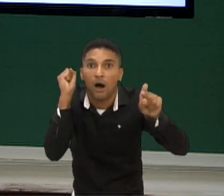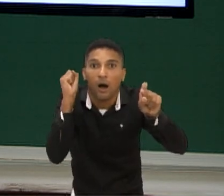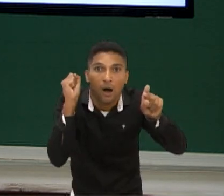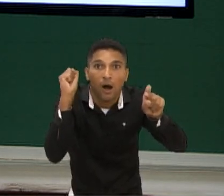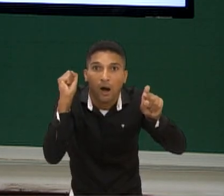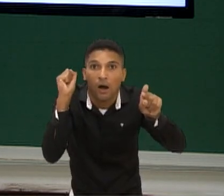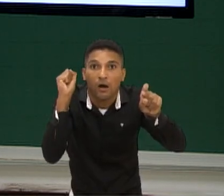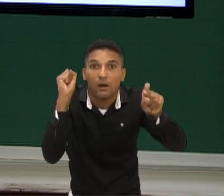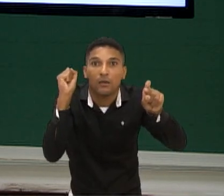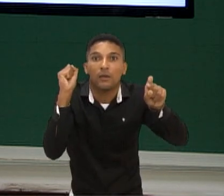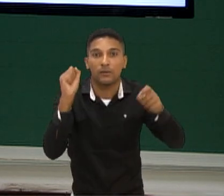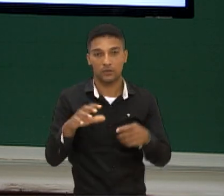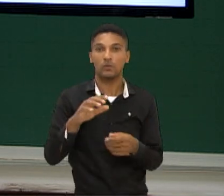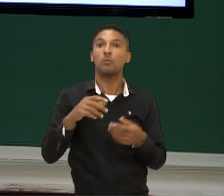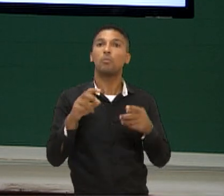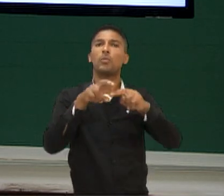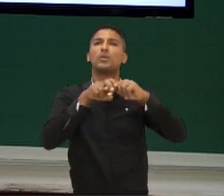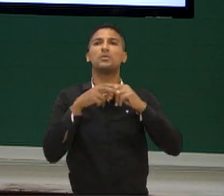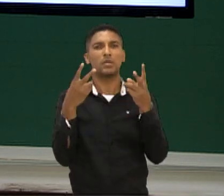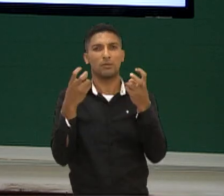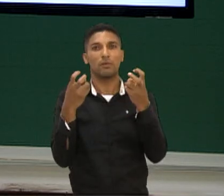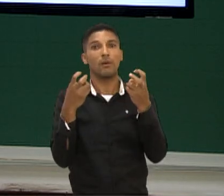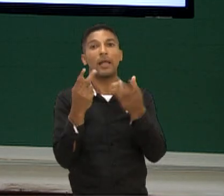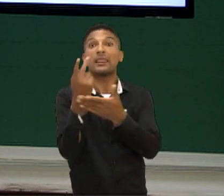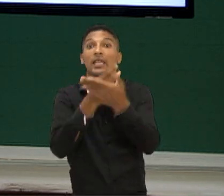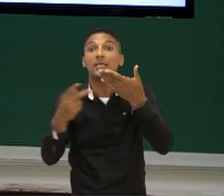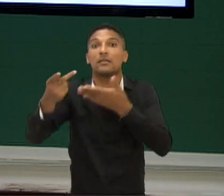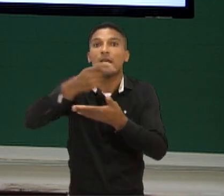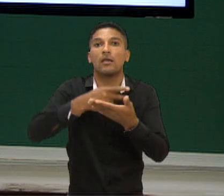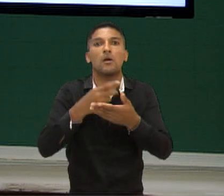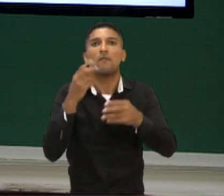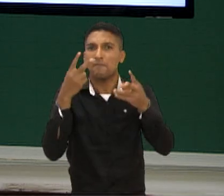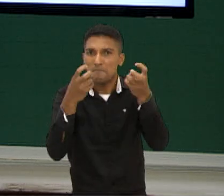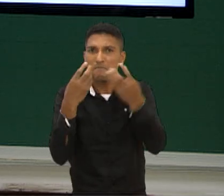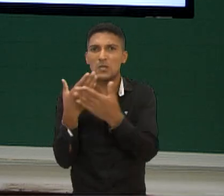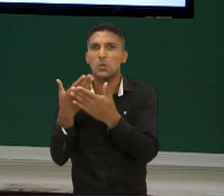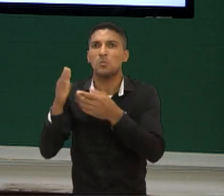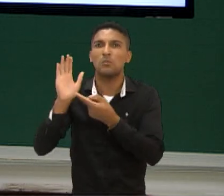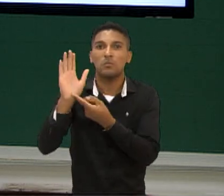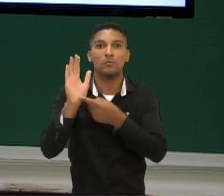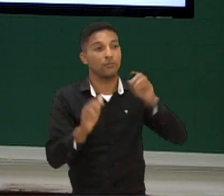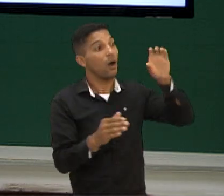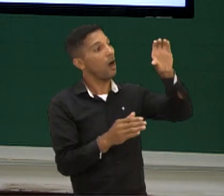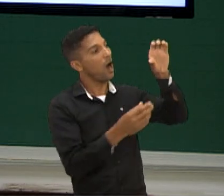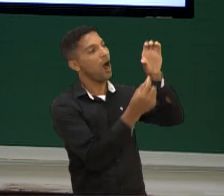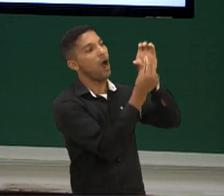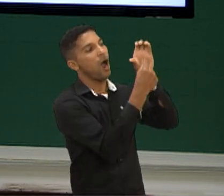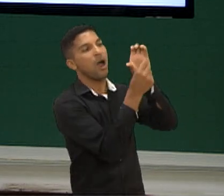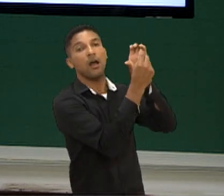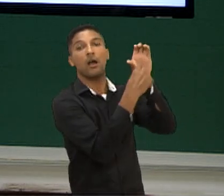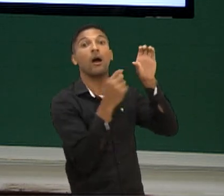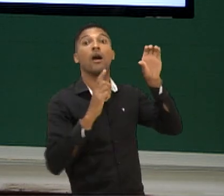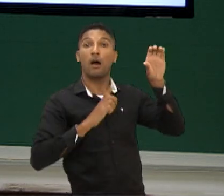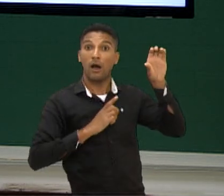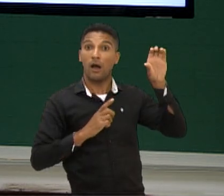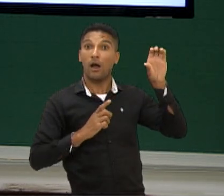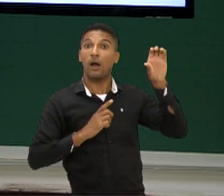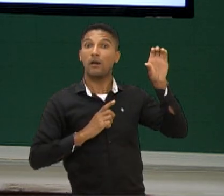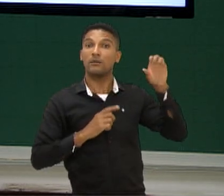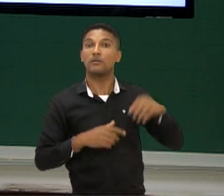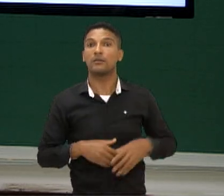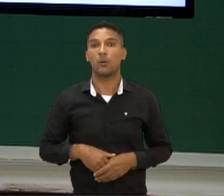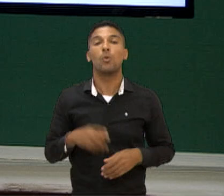humanos desde o seu início, desde quando nós começamos, nós já temos essa